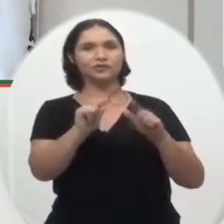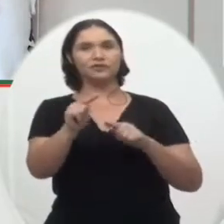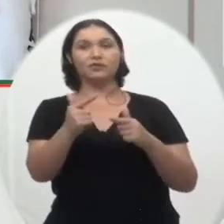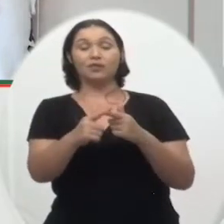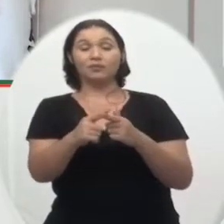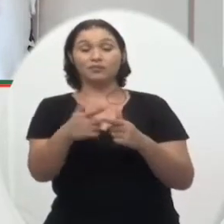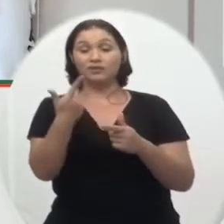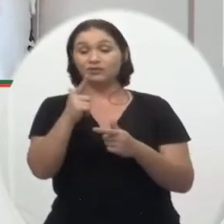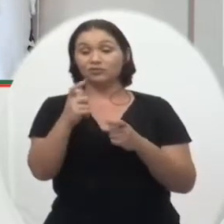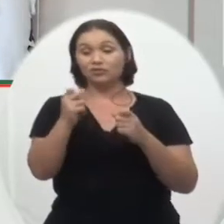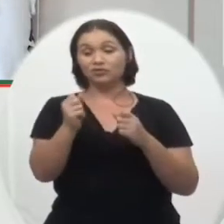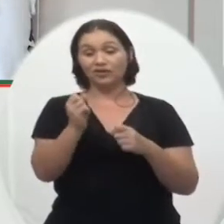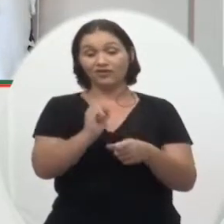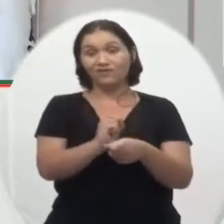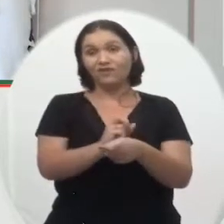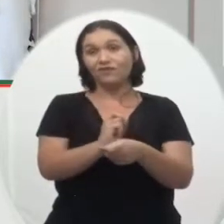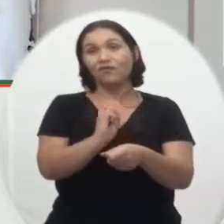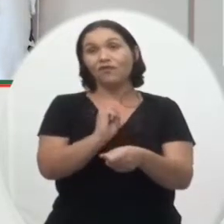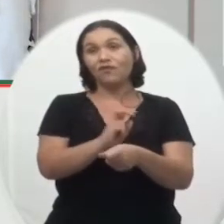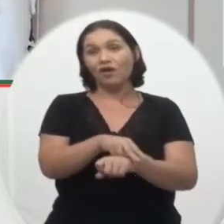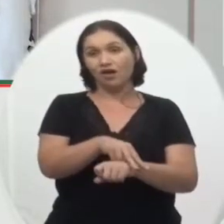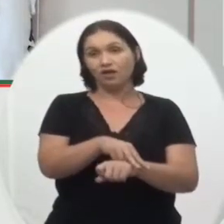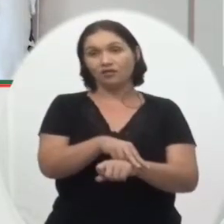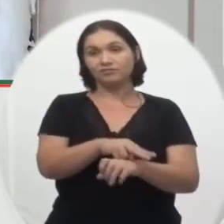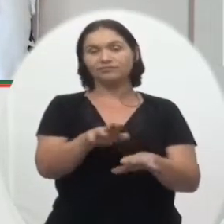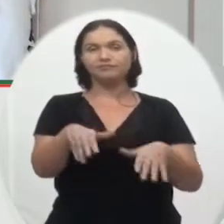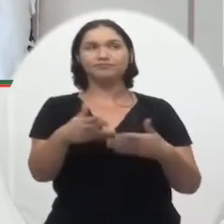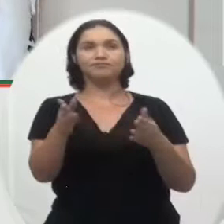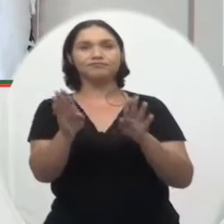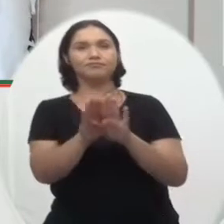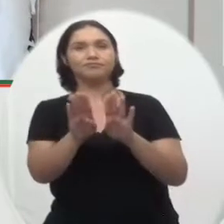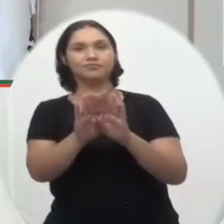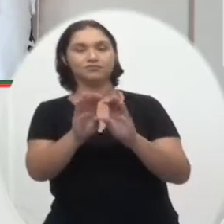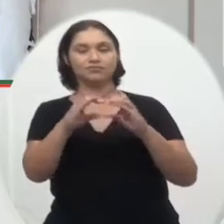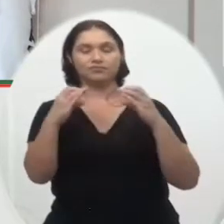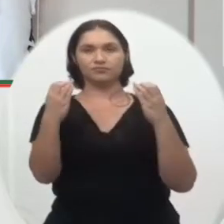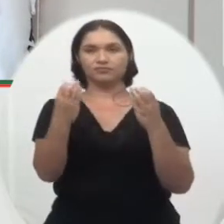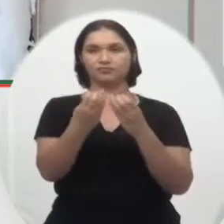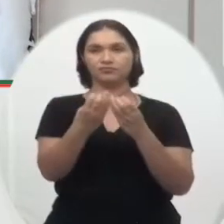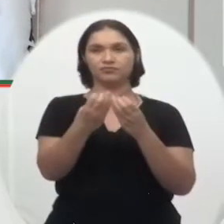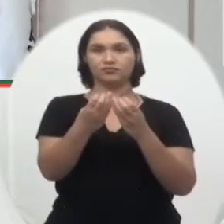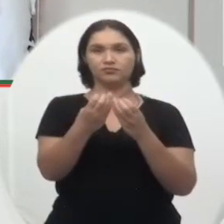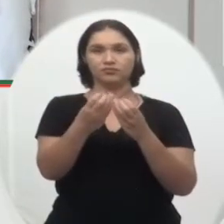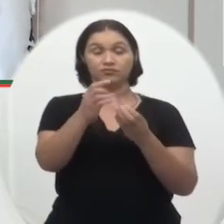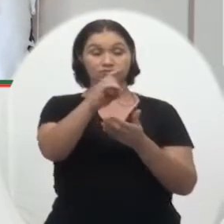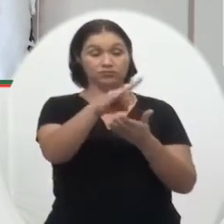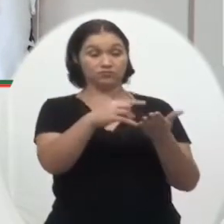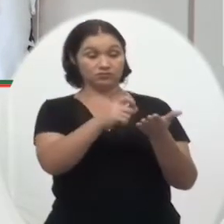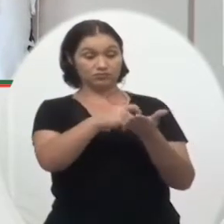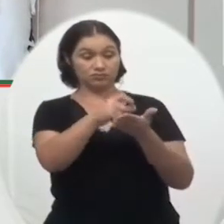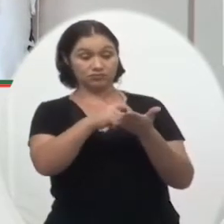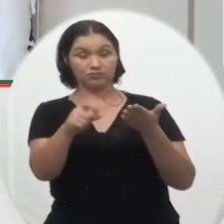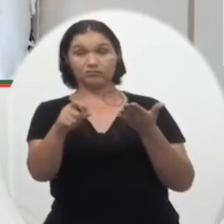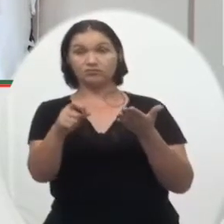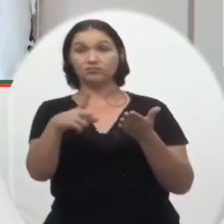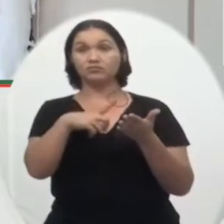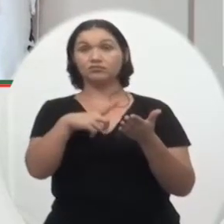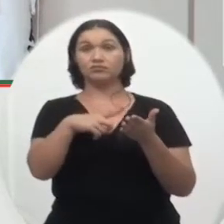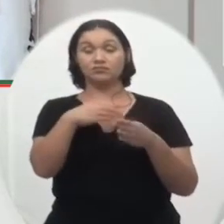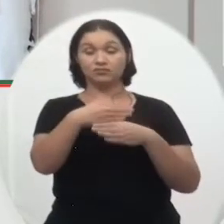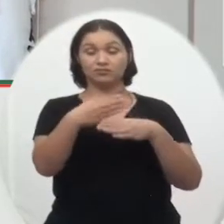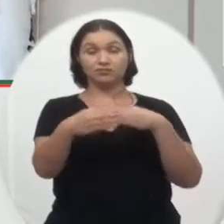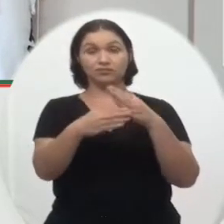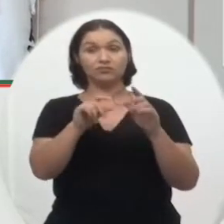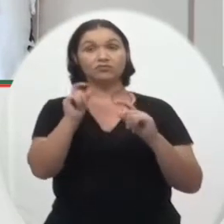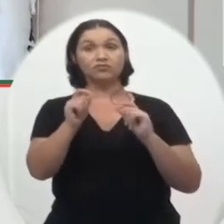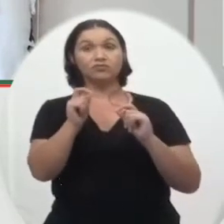filho. Tivemos também na nossa comunidade a assinatura da ordem de serviço para uma nova unidade de saúde na comunidade do